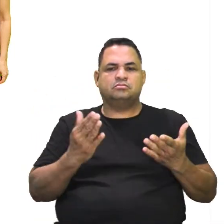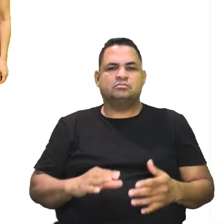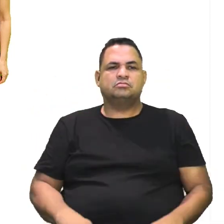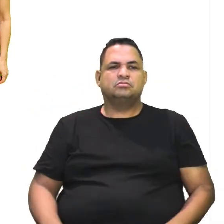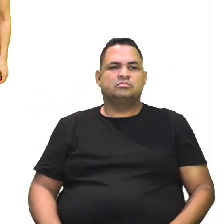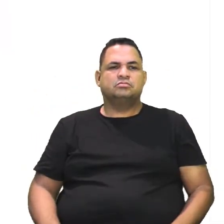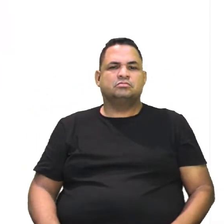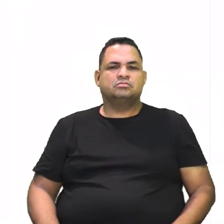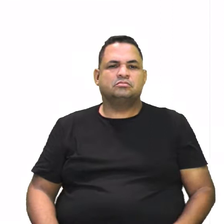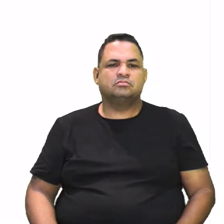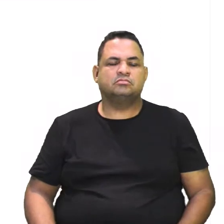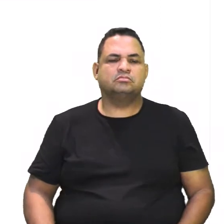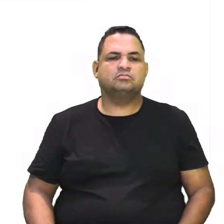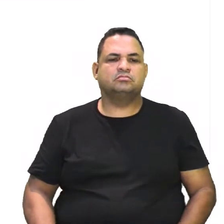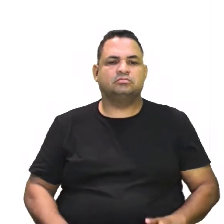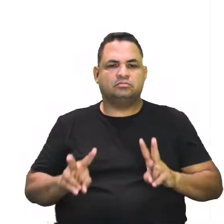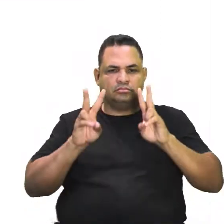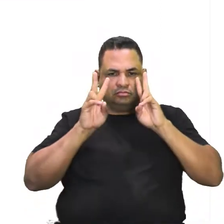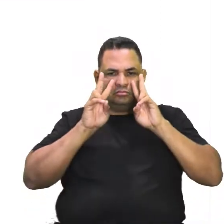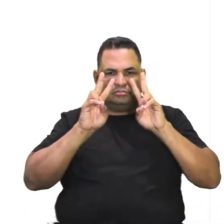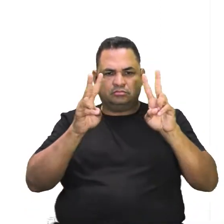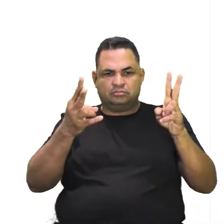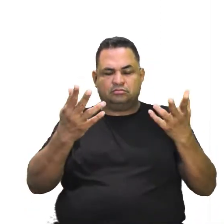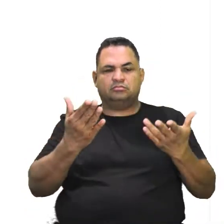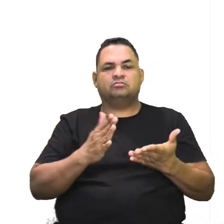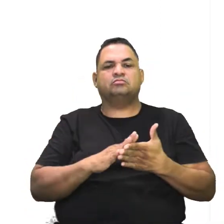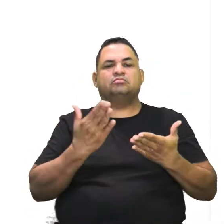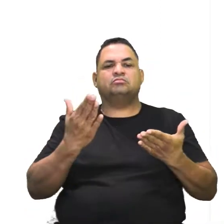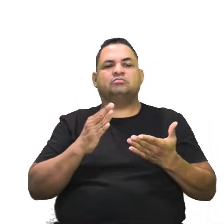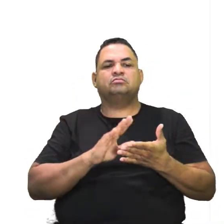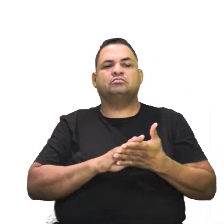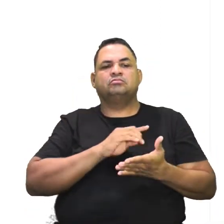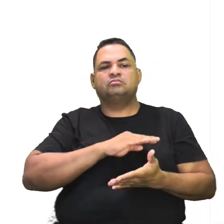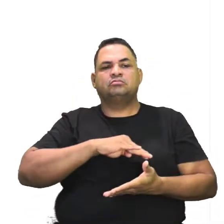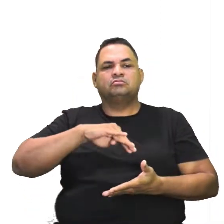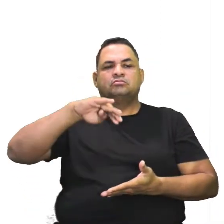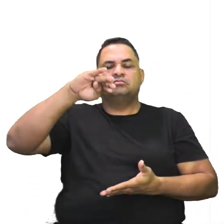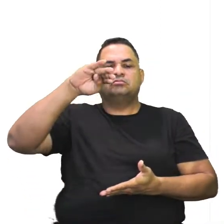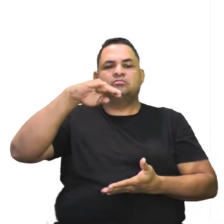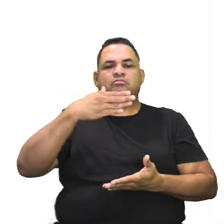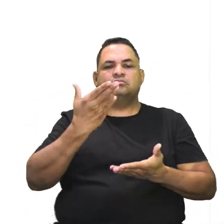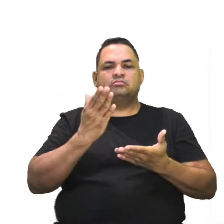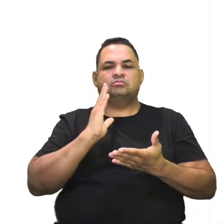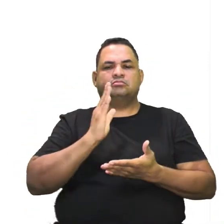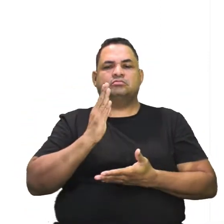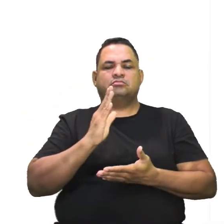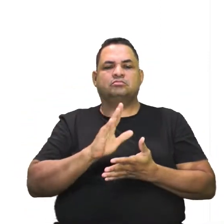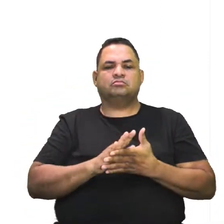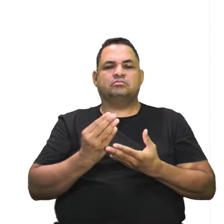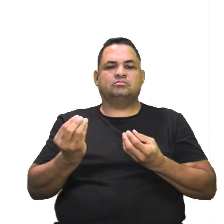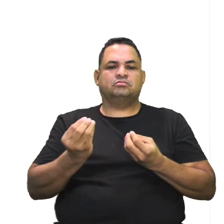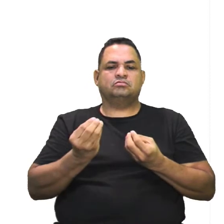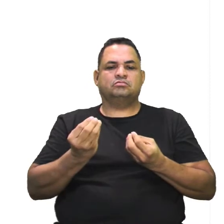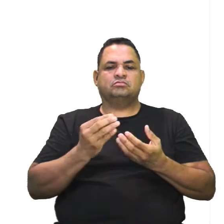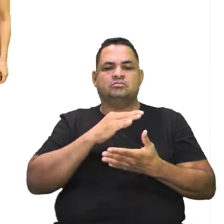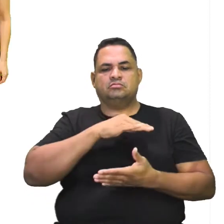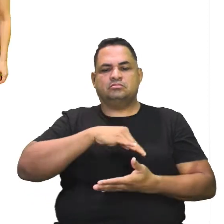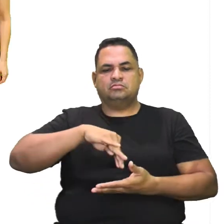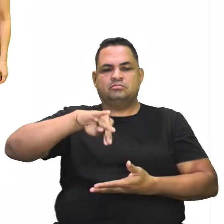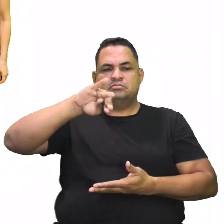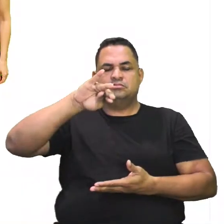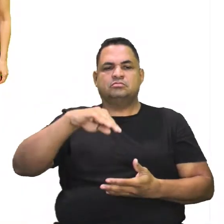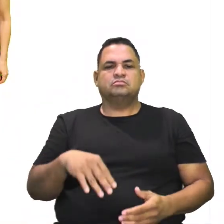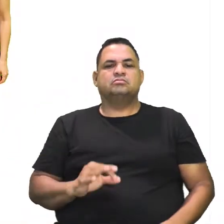Que seria visualizar o que um está crescendo de maneira retilínea e o outro já numa curva